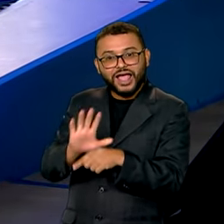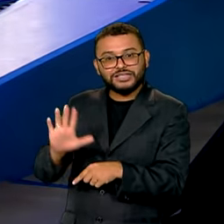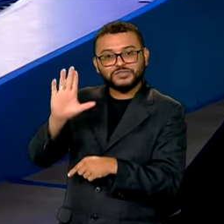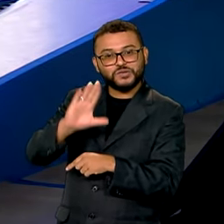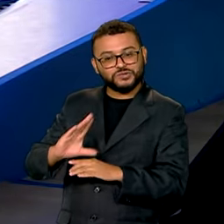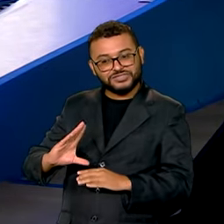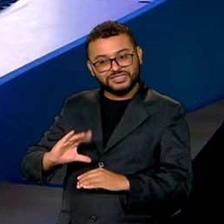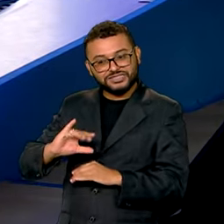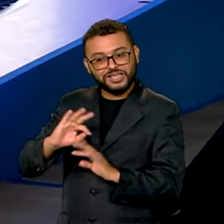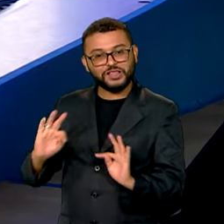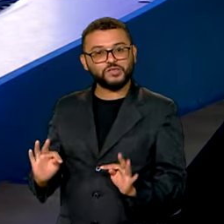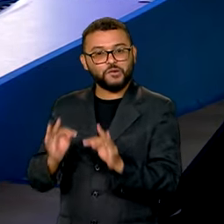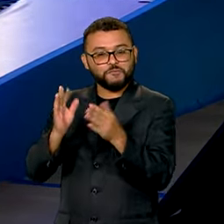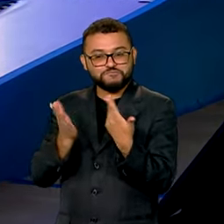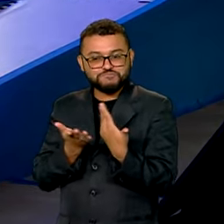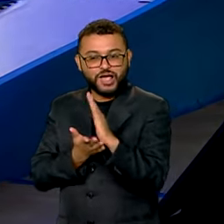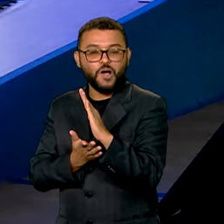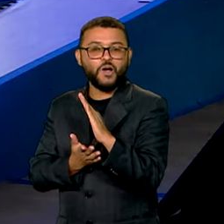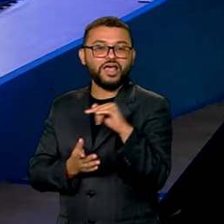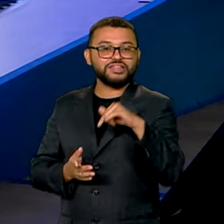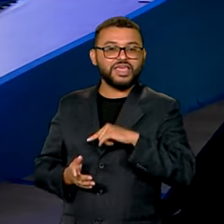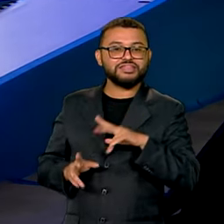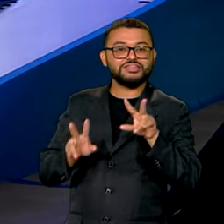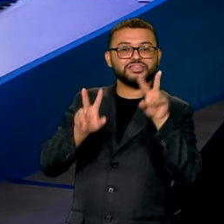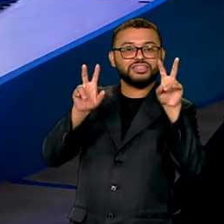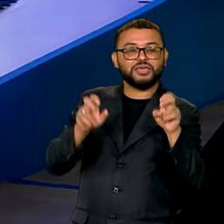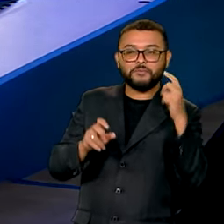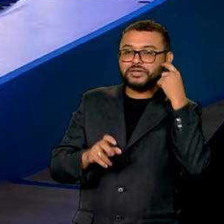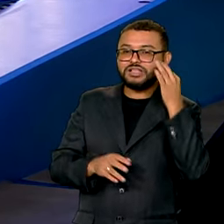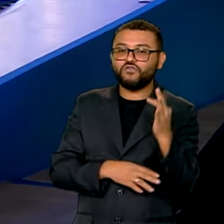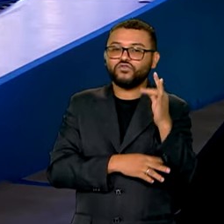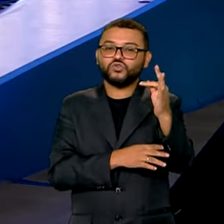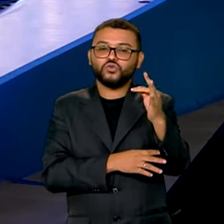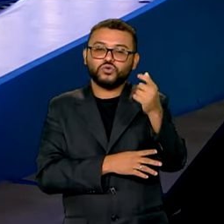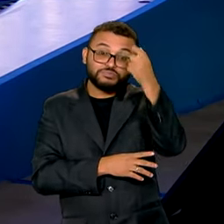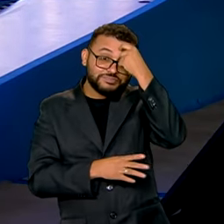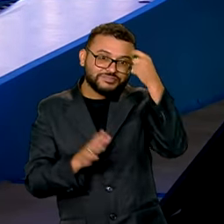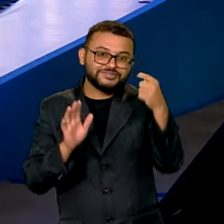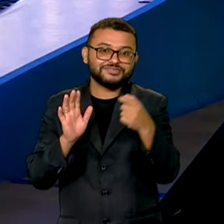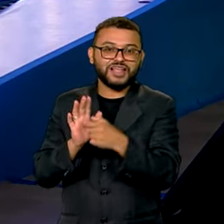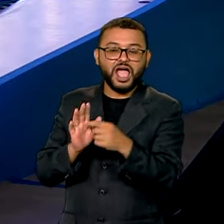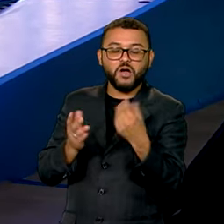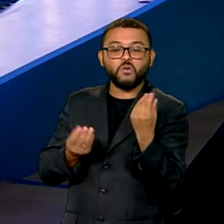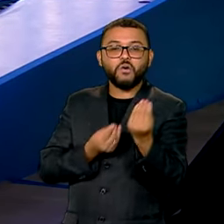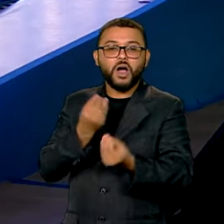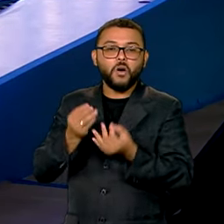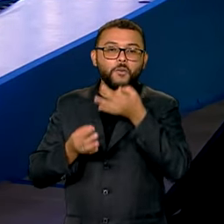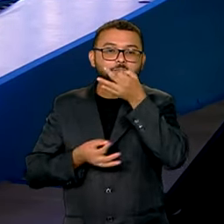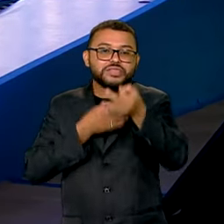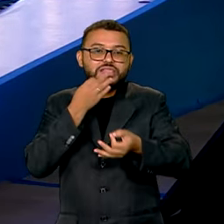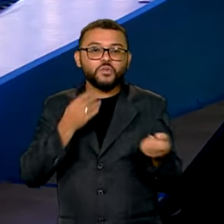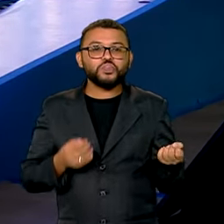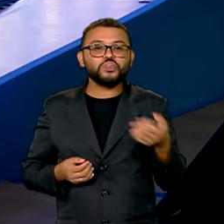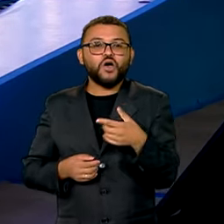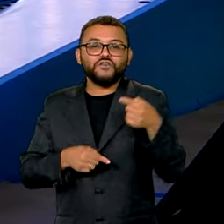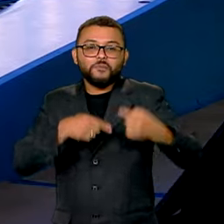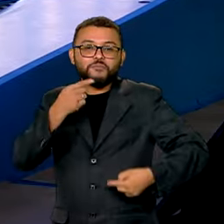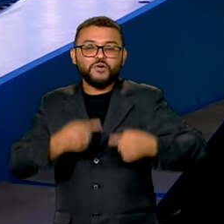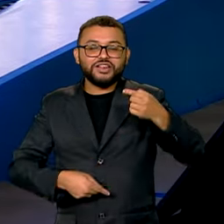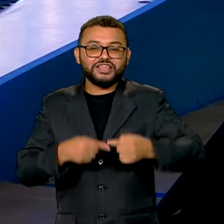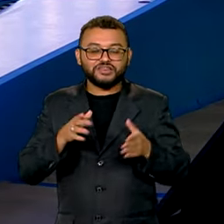Nacional de Ciência e Tecnologia e trata do futuro da IA e as recomendações de novas